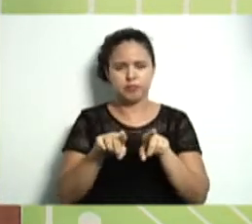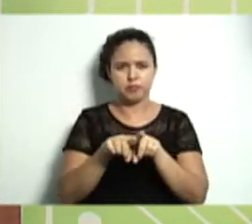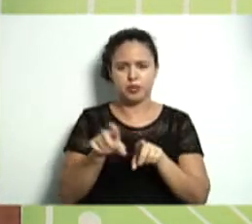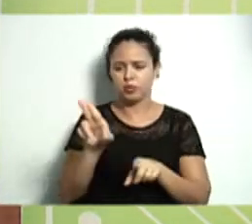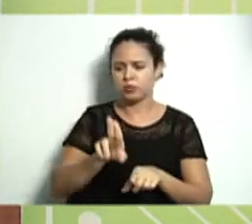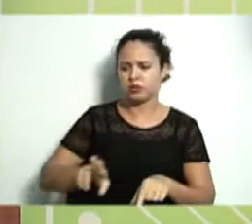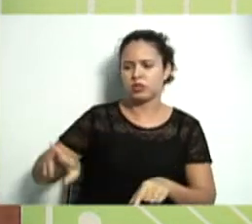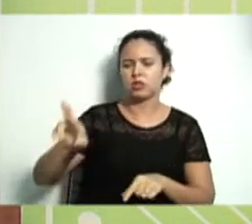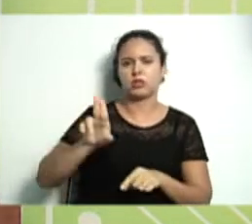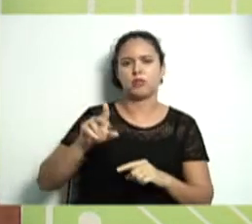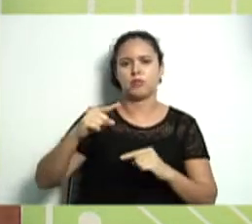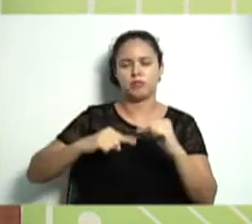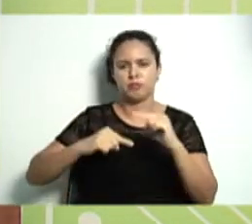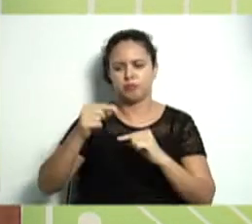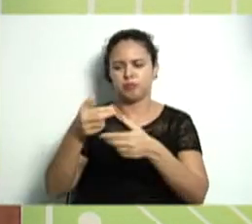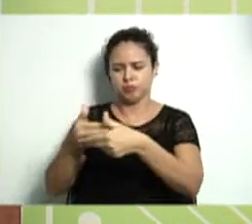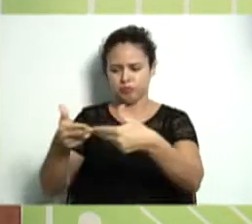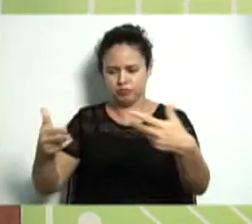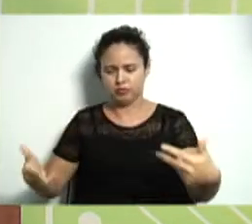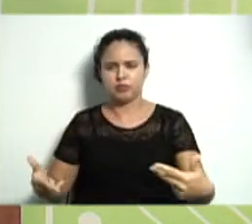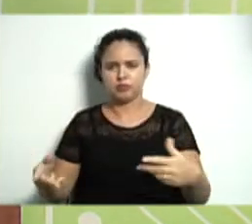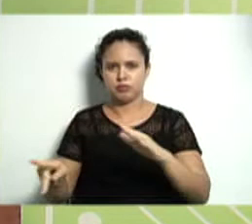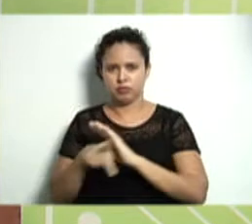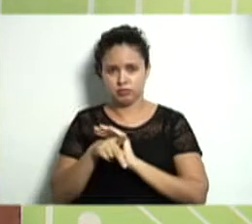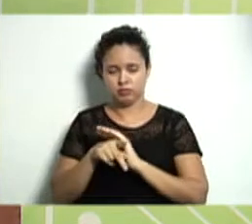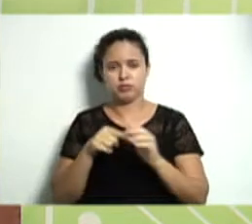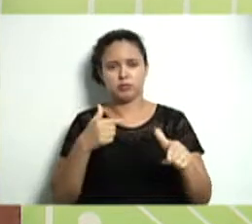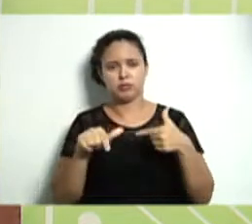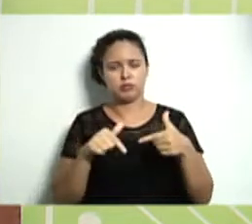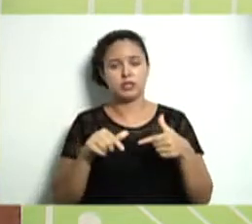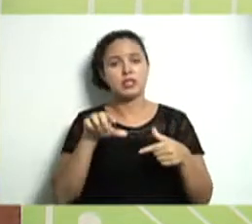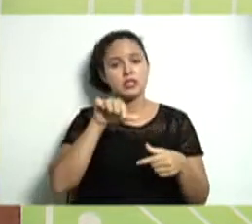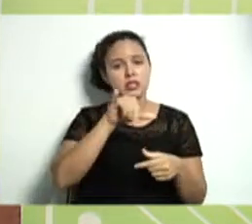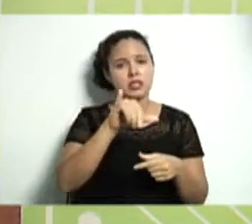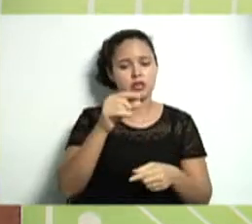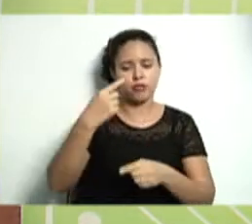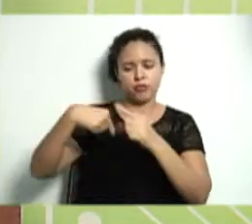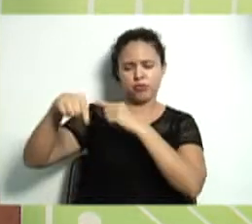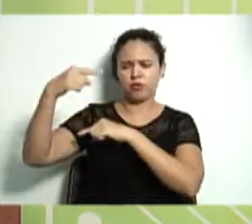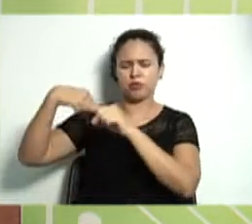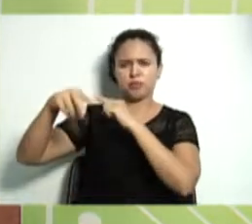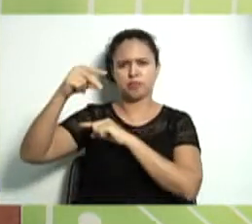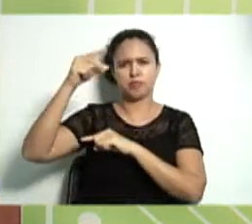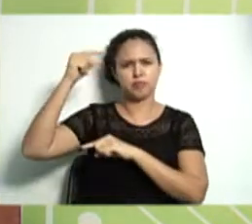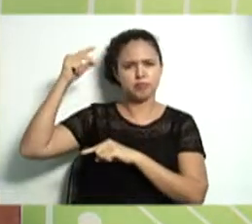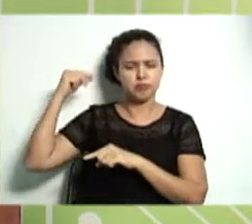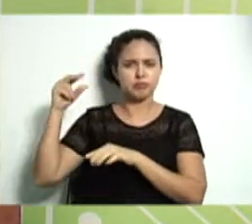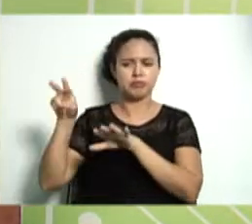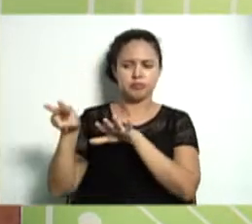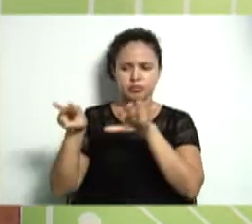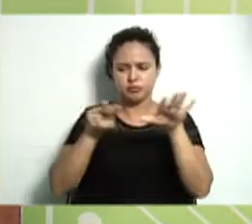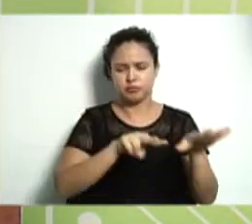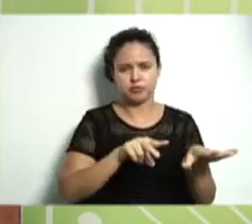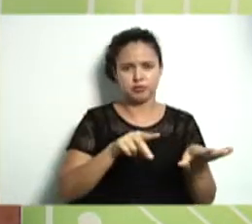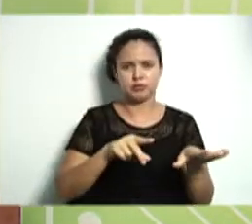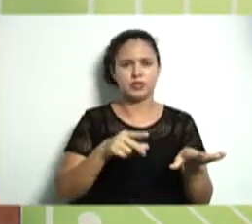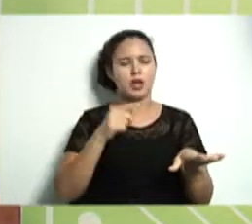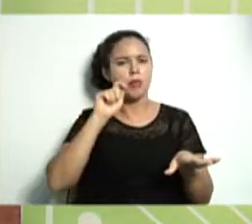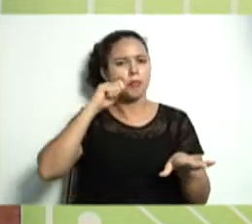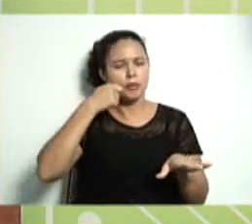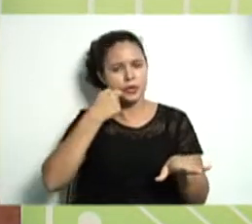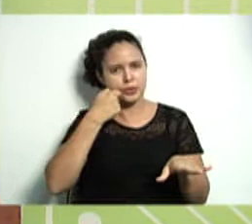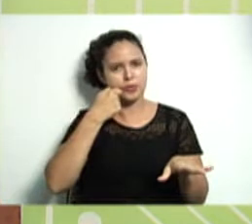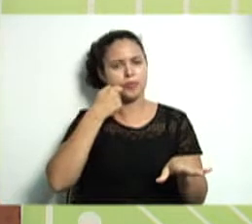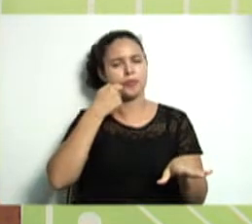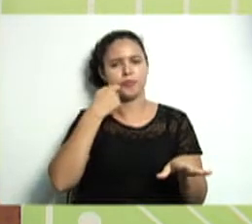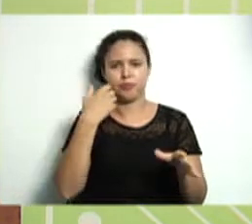produzir. Então, se a gente voltar lá no nosso exemplo da aula passada, do pãozinho